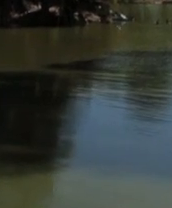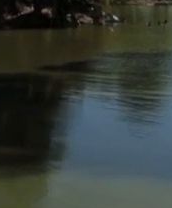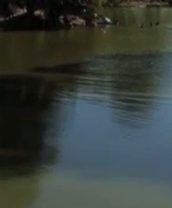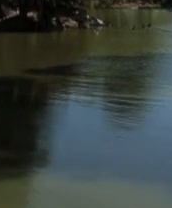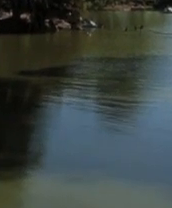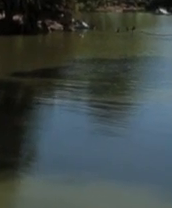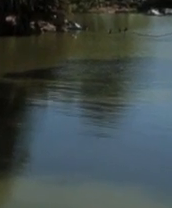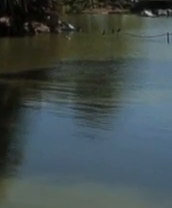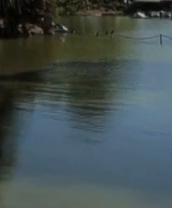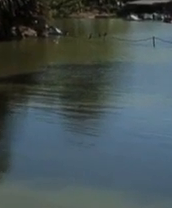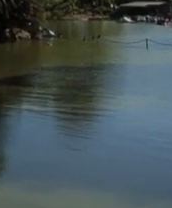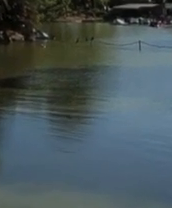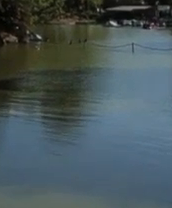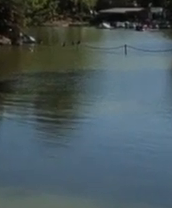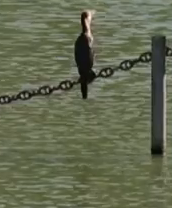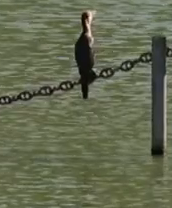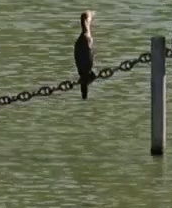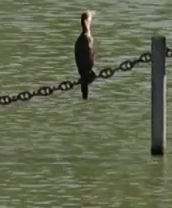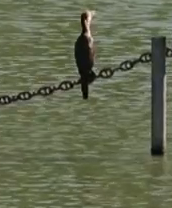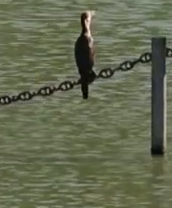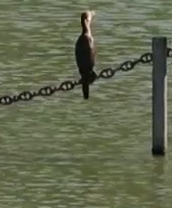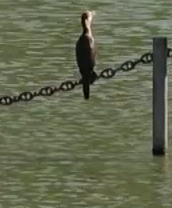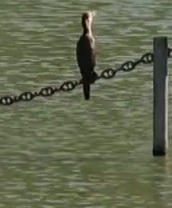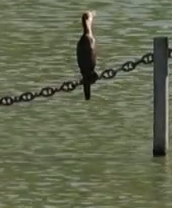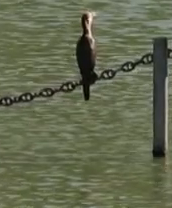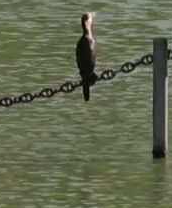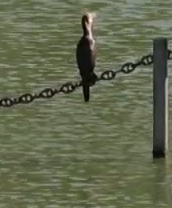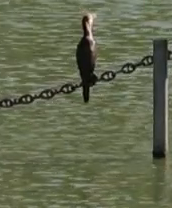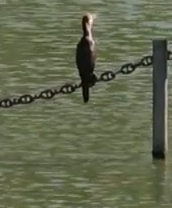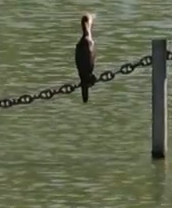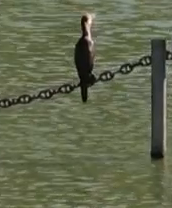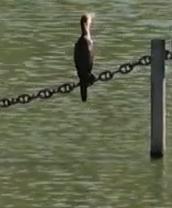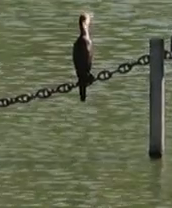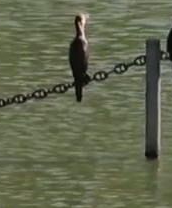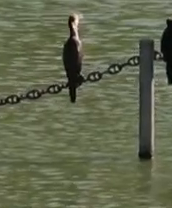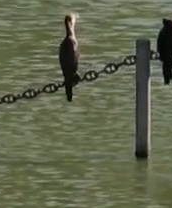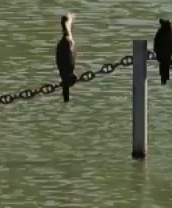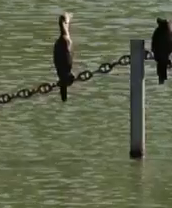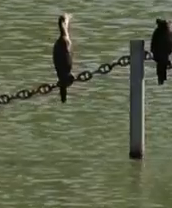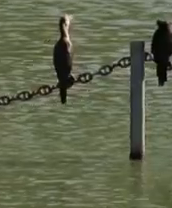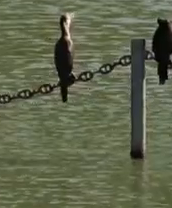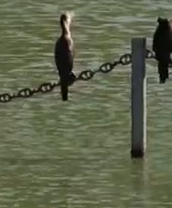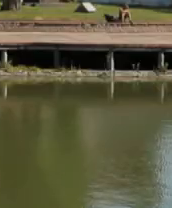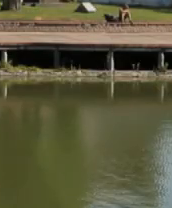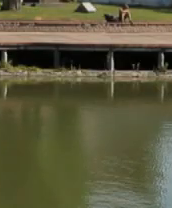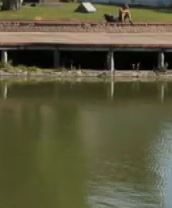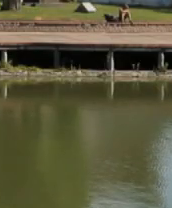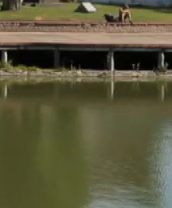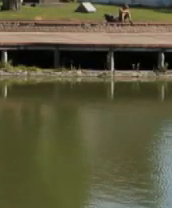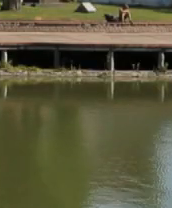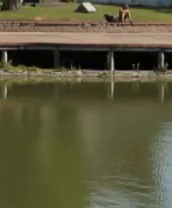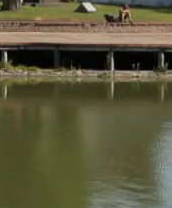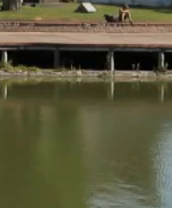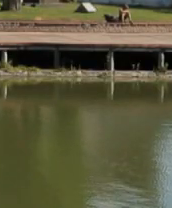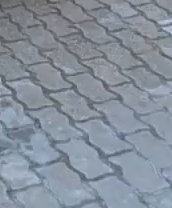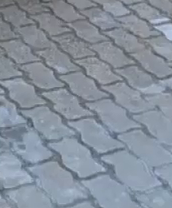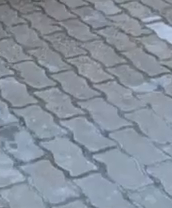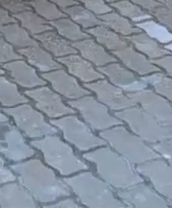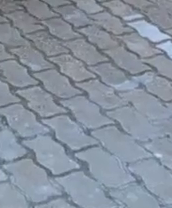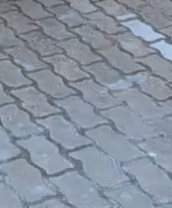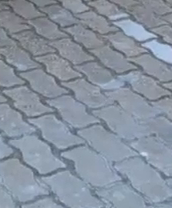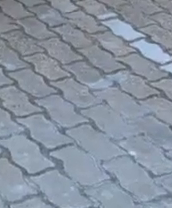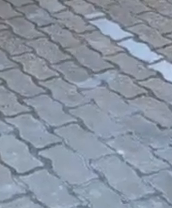pedalinhos ancorados e aves pousadas em correntes estendidas acima do espelho d'água. Um homem tira uma mulher em cadeira de rodas de um carro adaptado e a